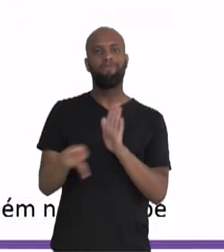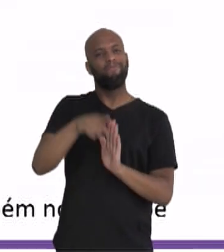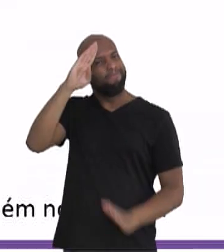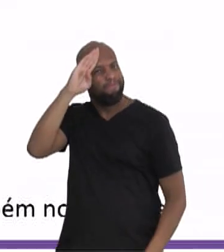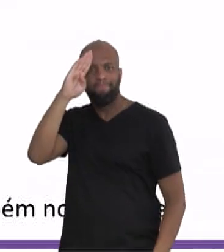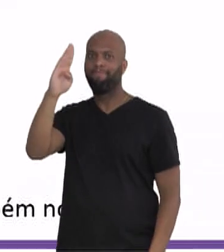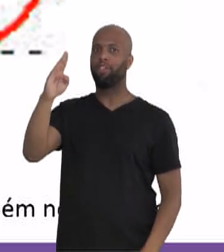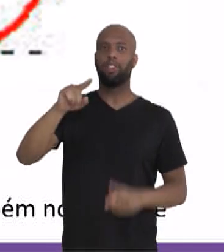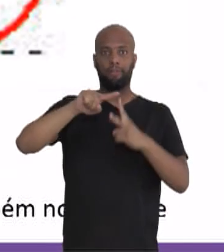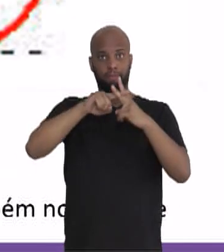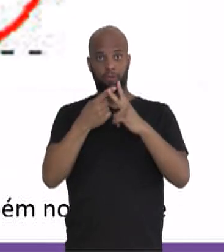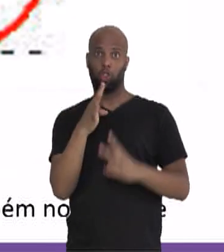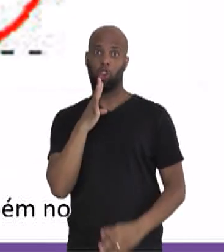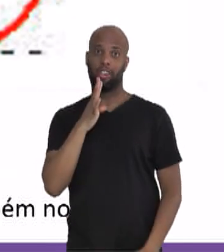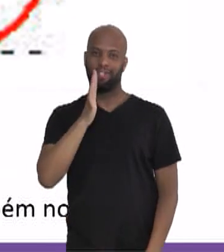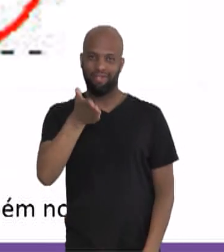tá?